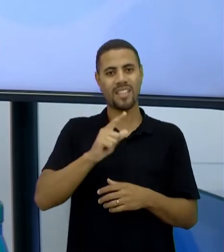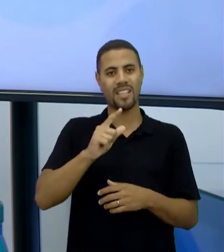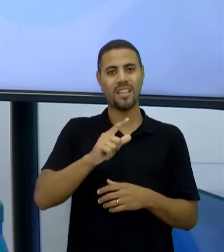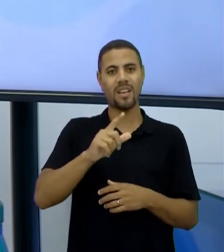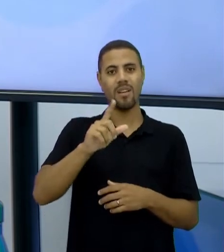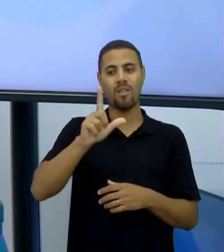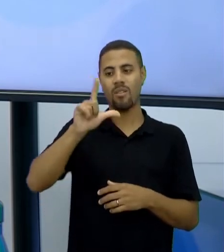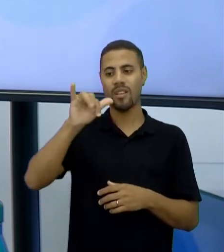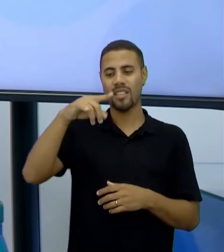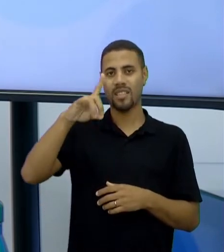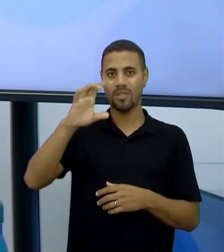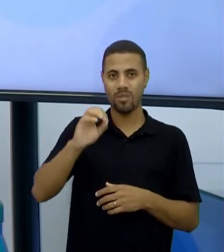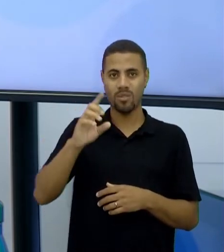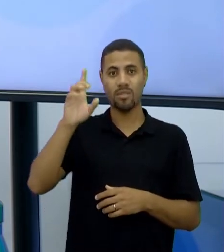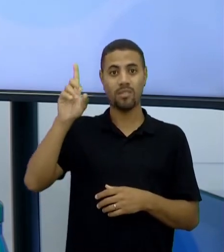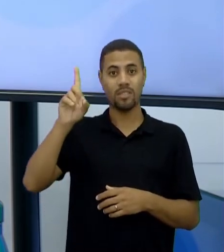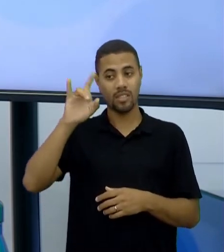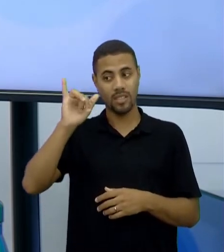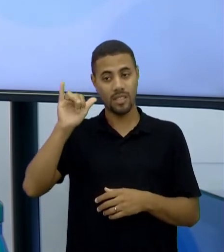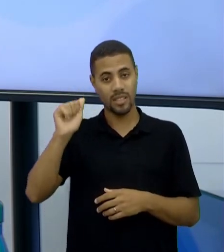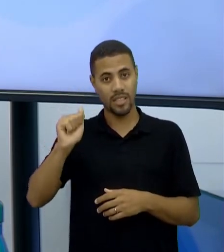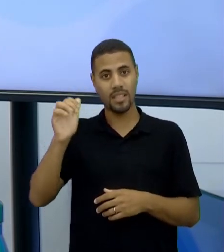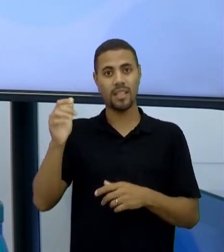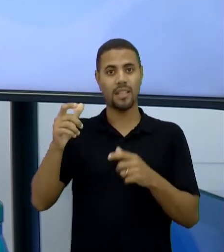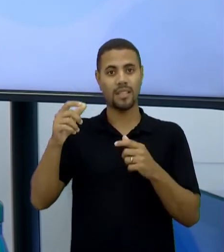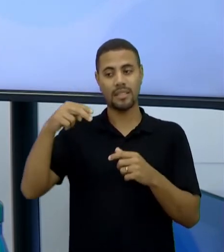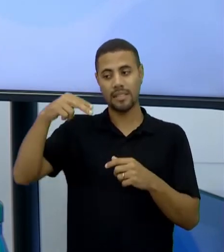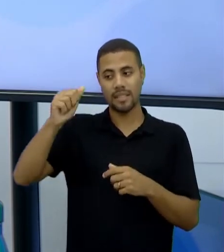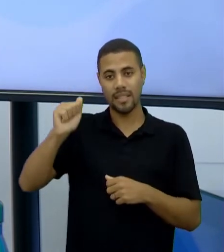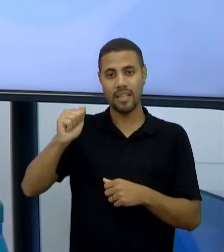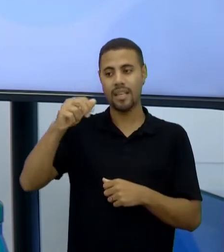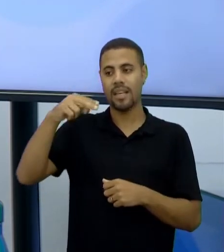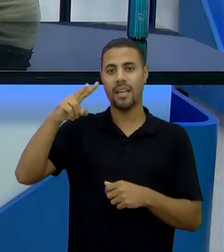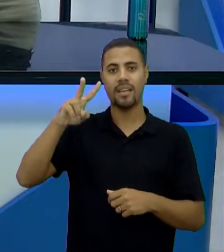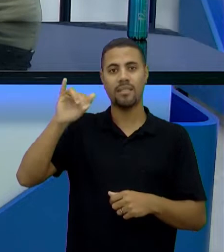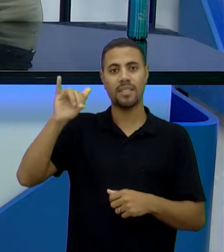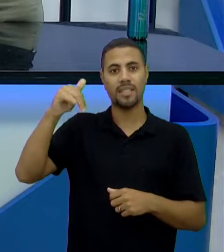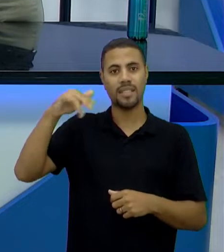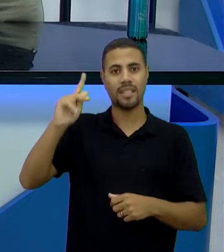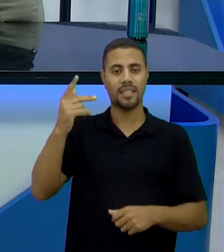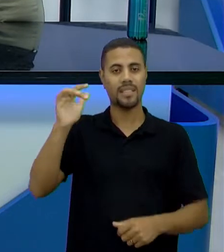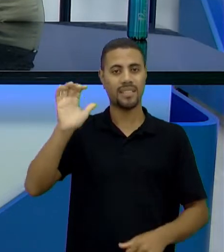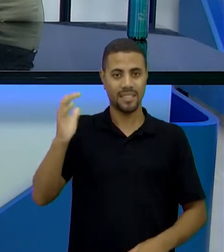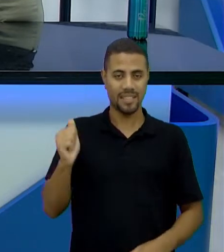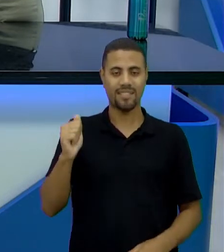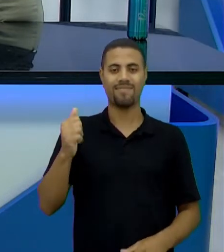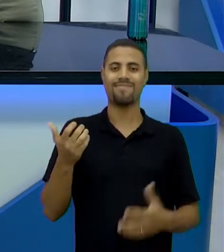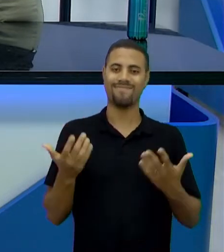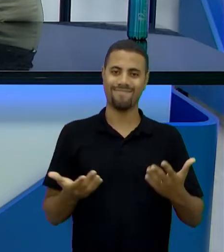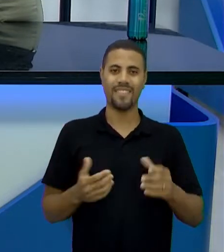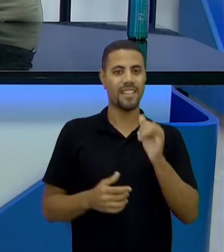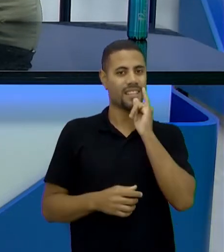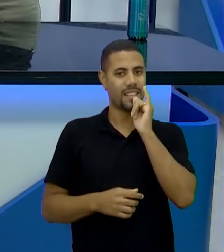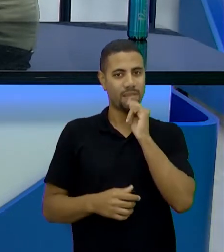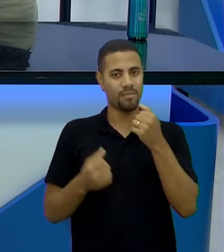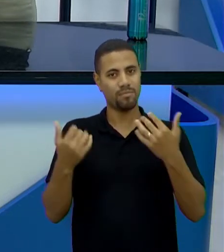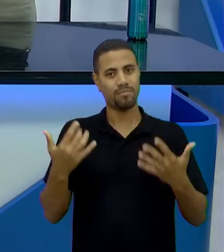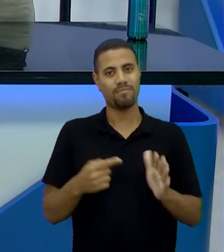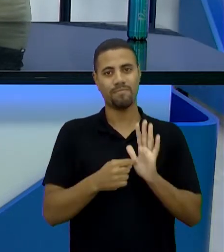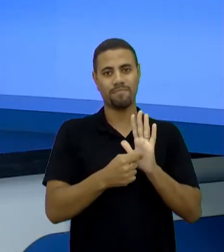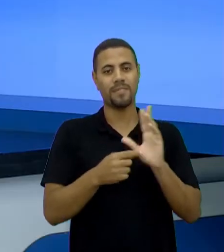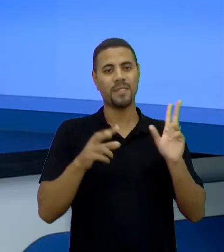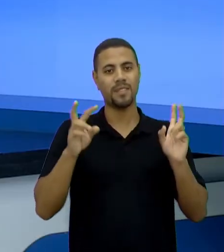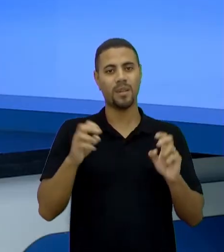ajudou. Tá? Então esse é o filme, é muito lindo, gente. E um exemplo aí do que a gente está colocando aqui, né?